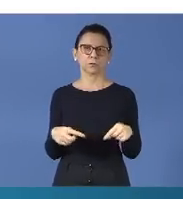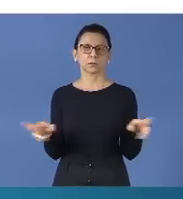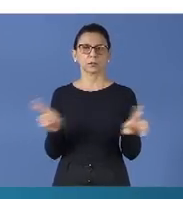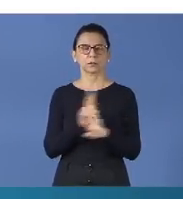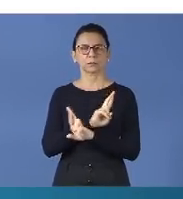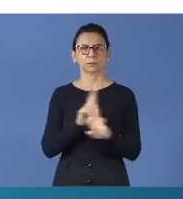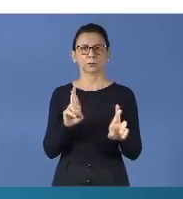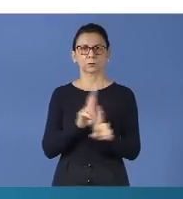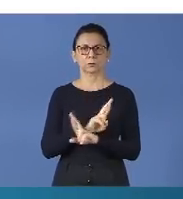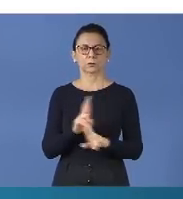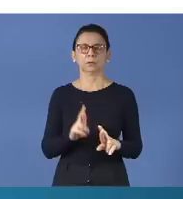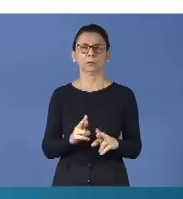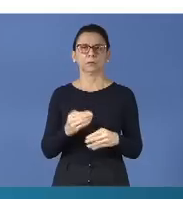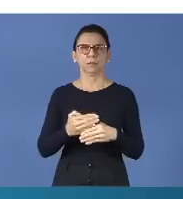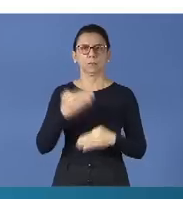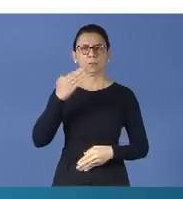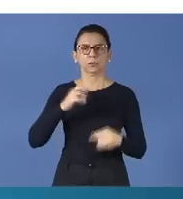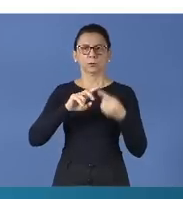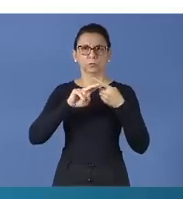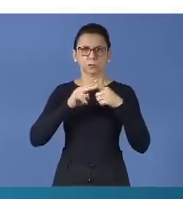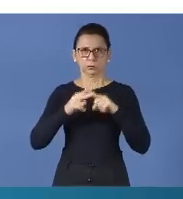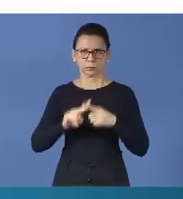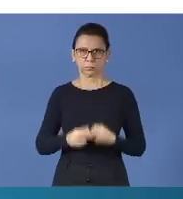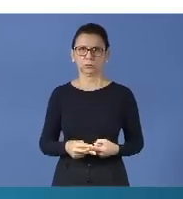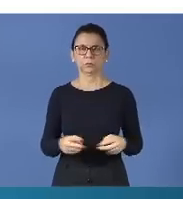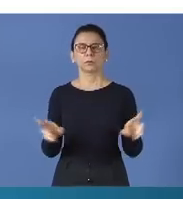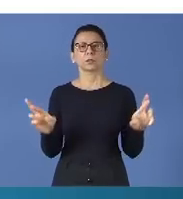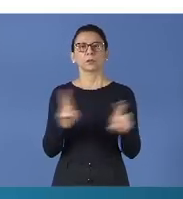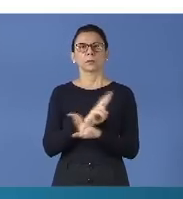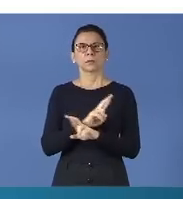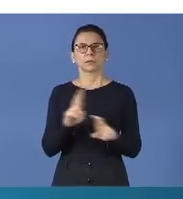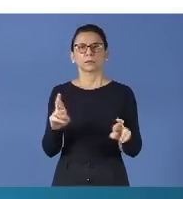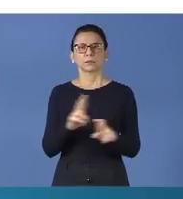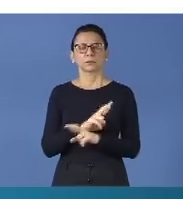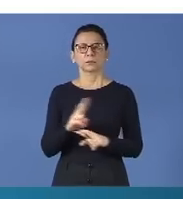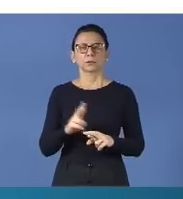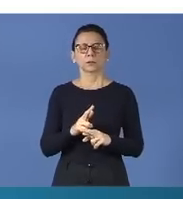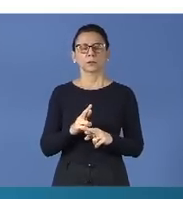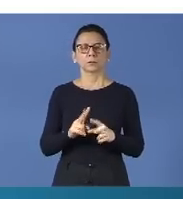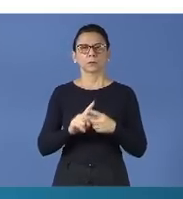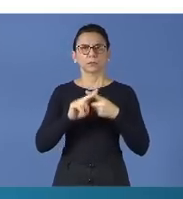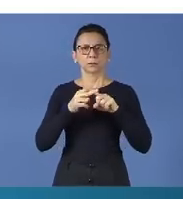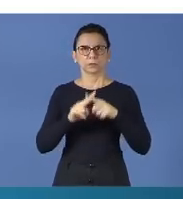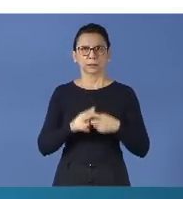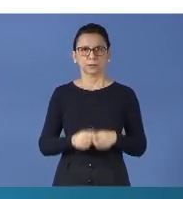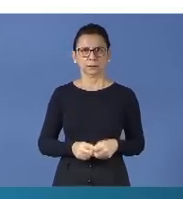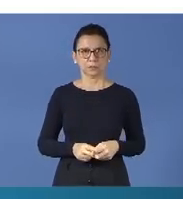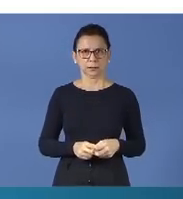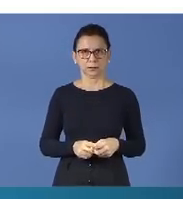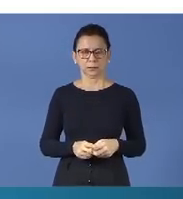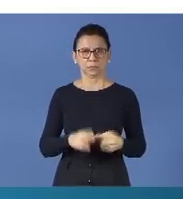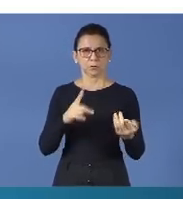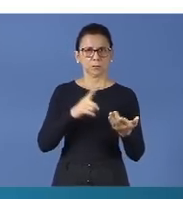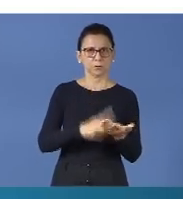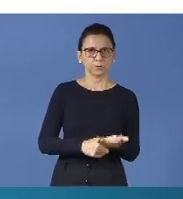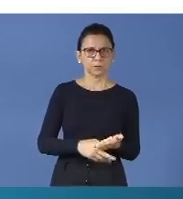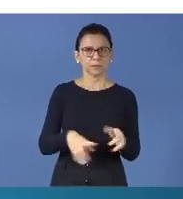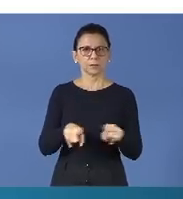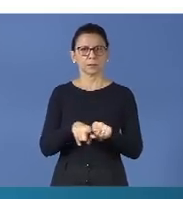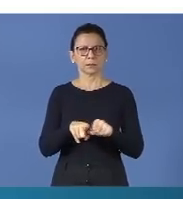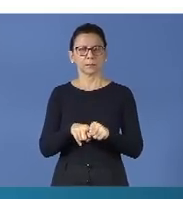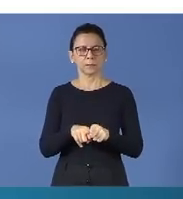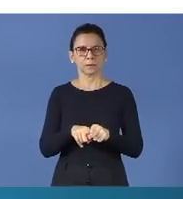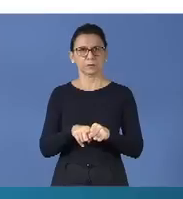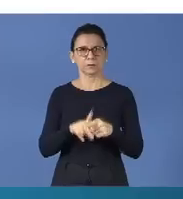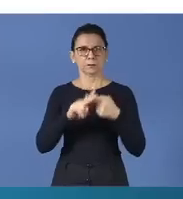à restauração dos muros, à restauração da aliança e à reforma da nação. Então, resultados práticos para a vida da